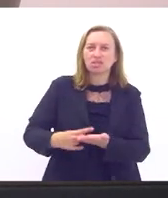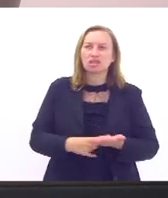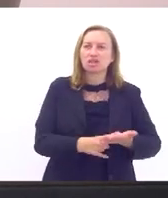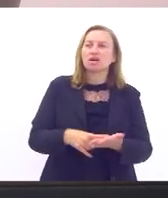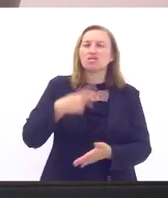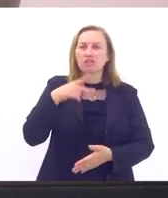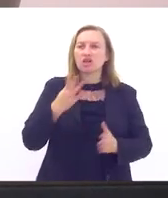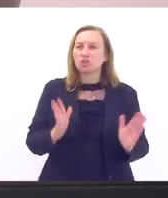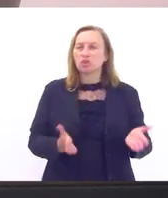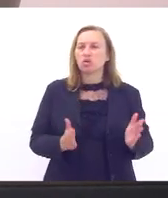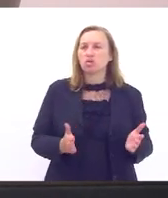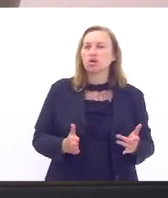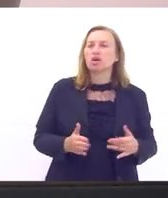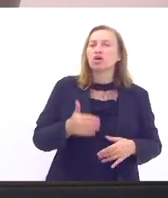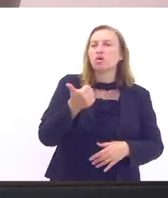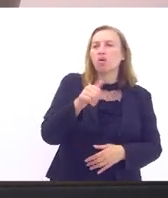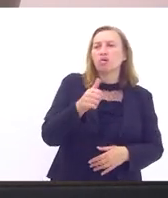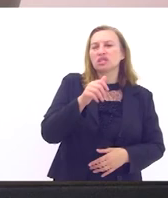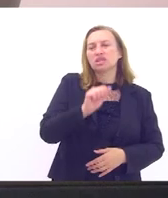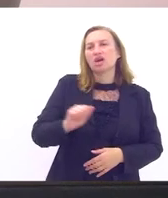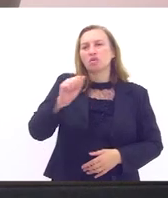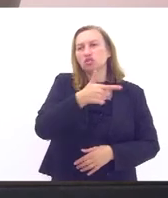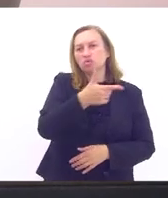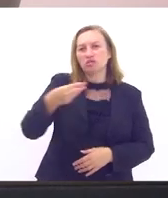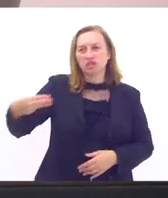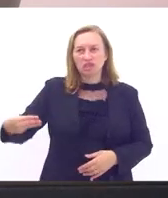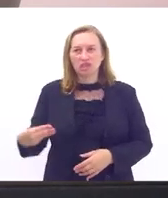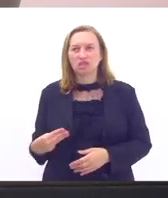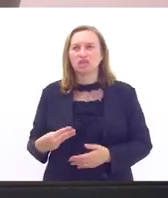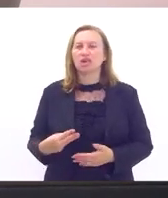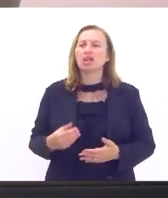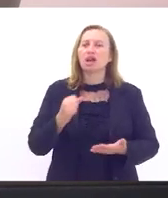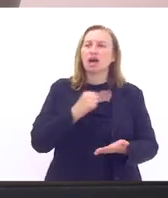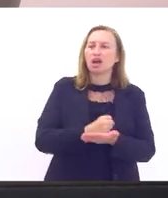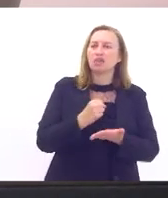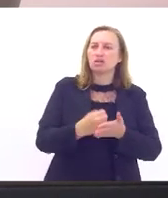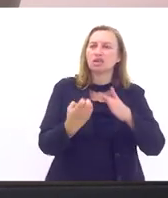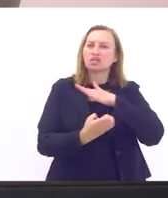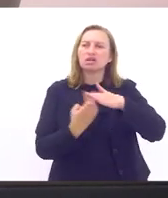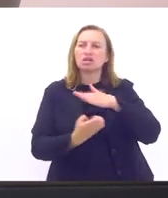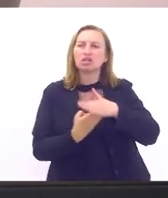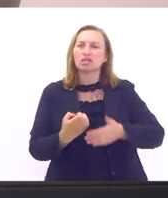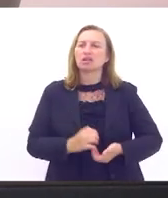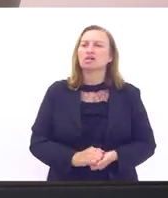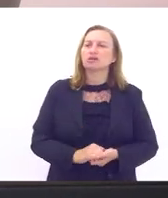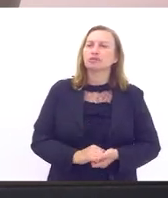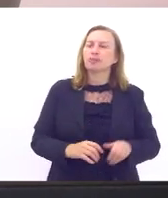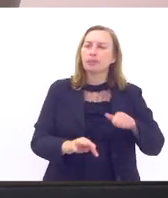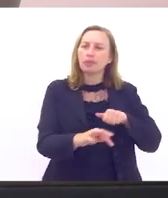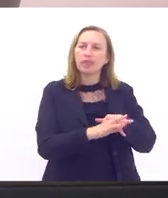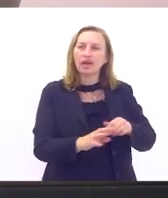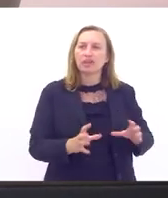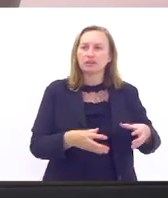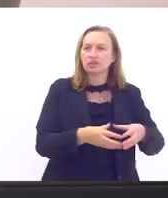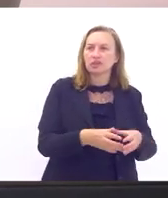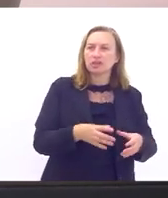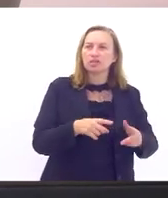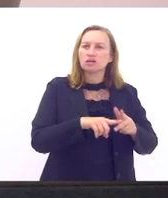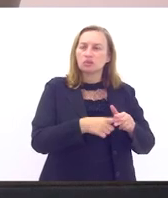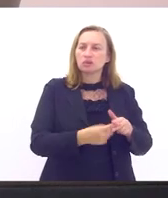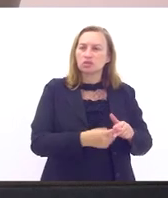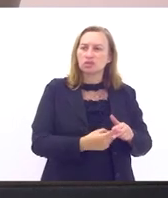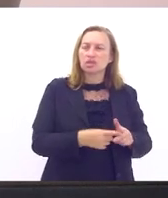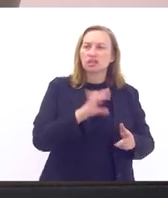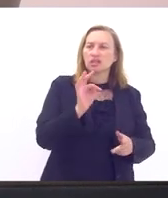Ressaltamos que em 11 de agosto de 2023 foi concretizada pela empresa contratada através da cooperação técnica a manutenção do equipamento